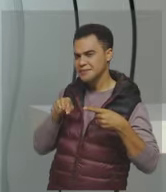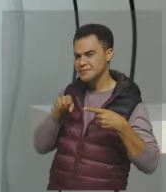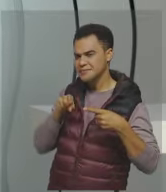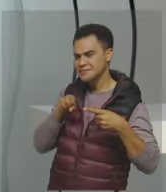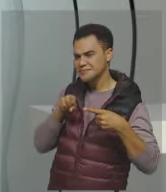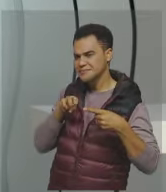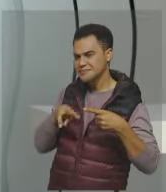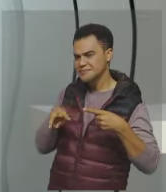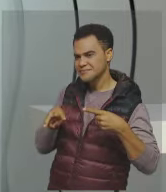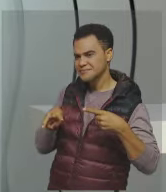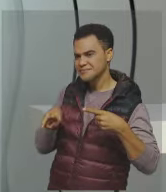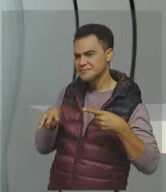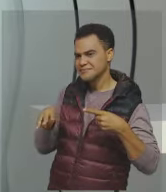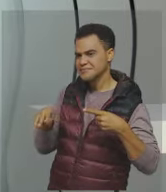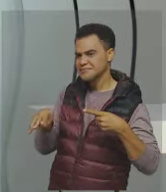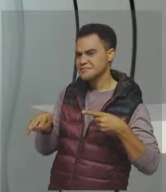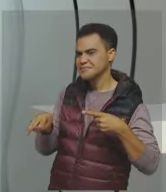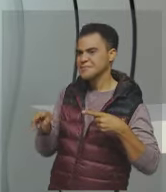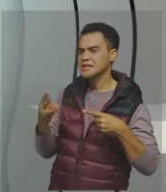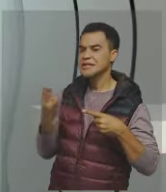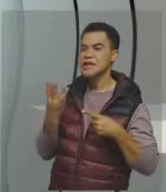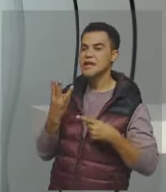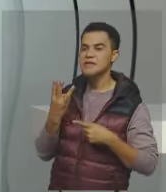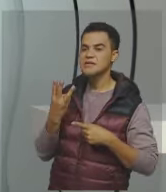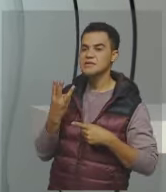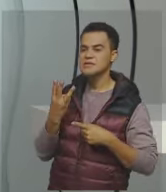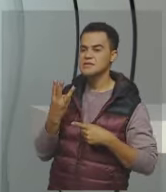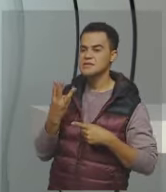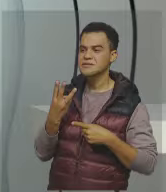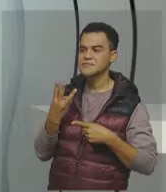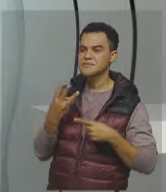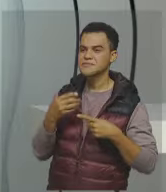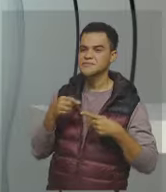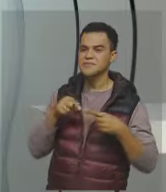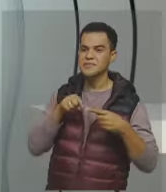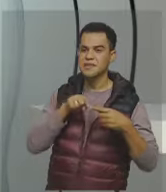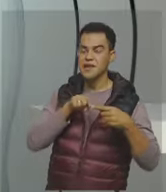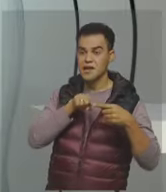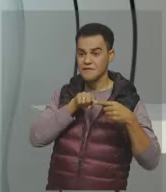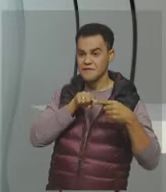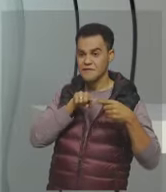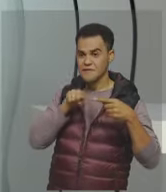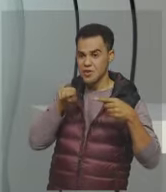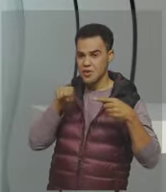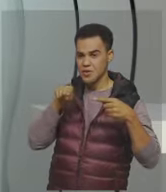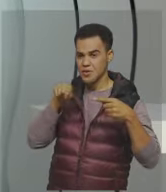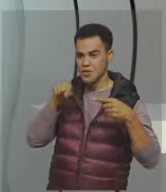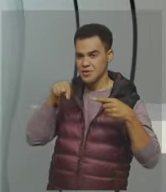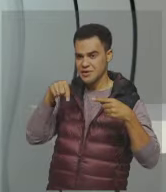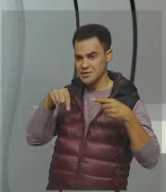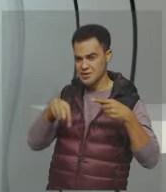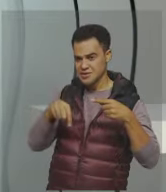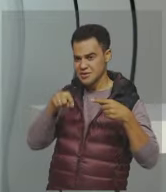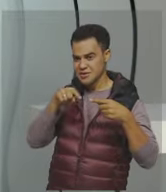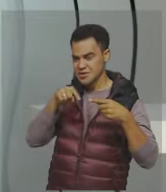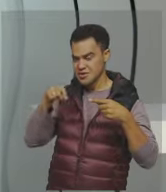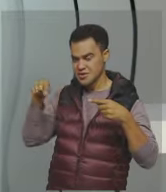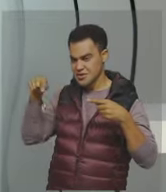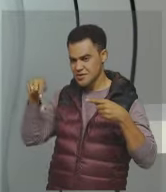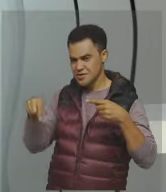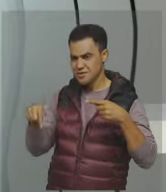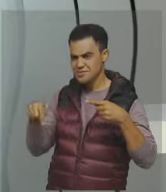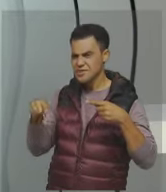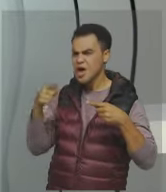em paralelo com esse. Tá? Só que, ao mesmo tempo, o que acontece? Aqui eu tenho